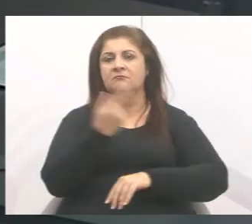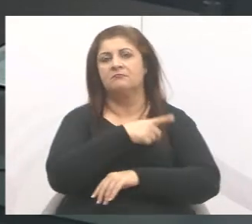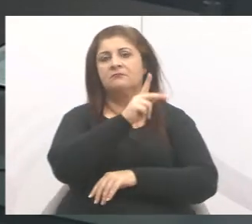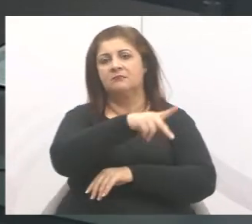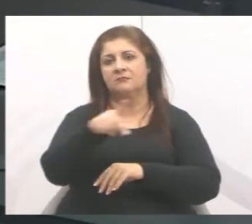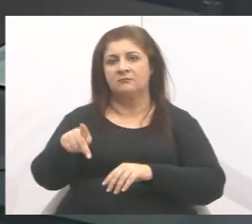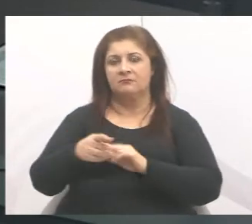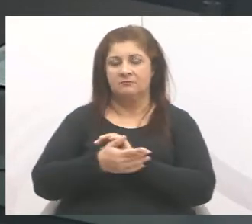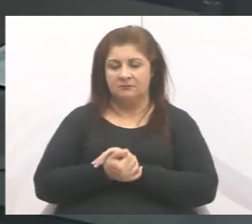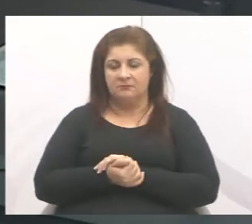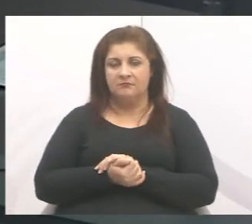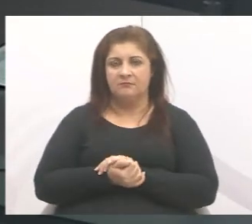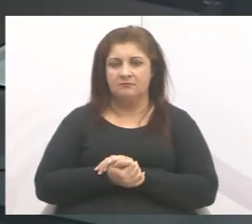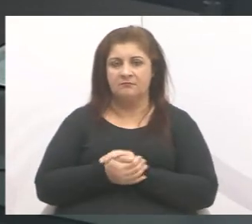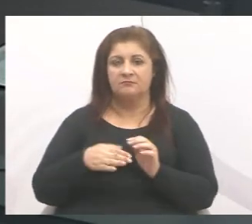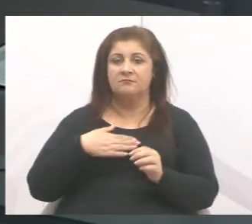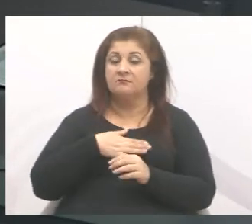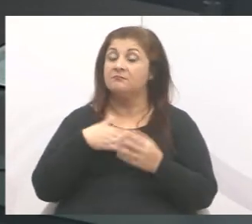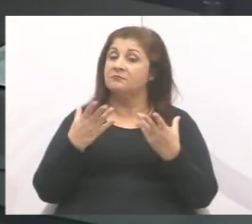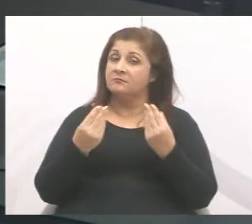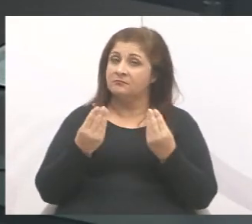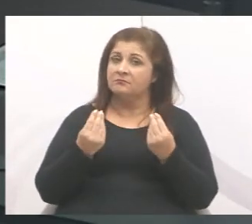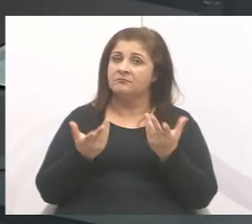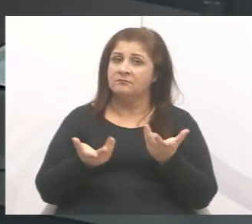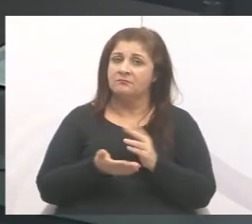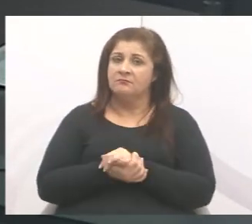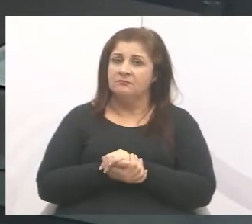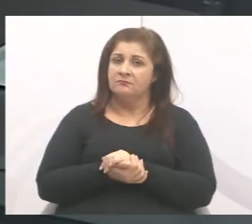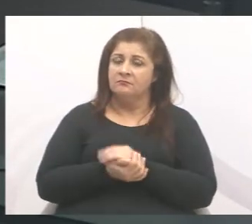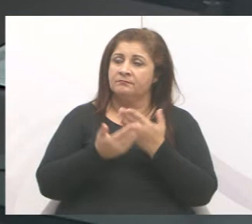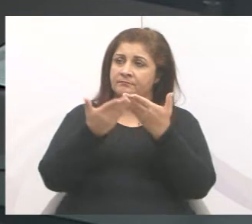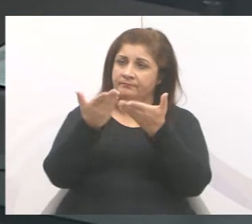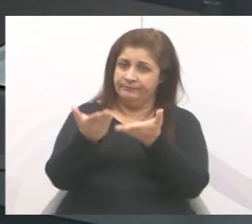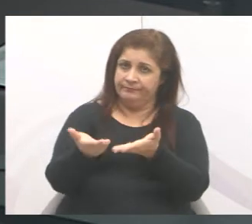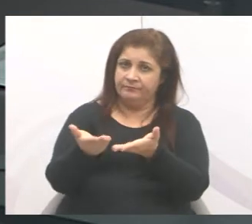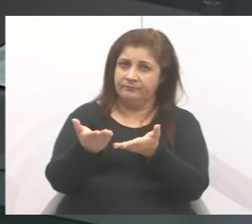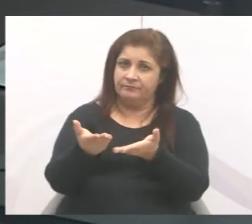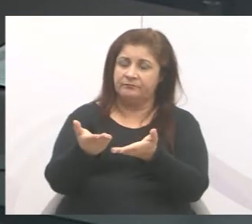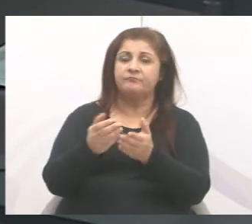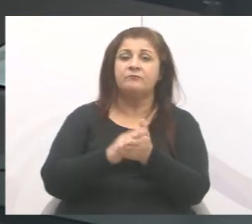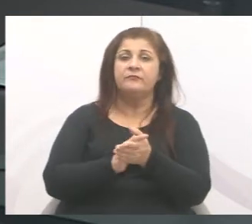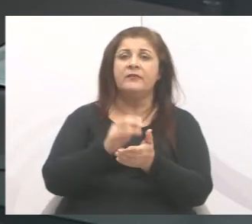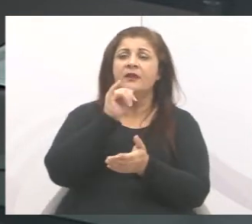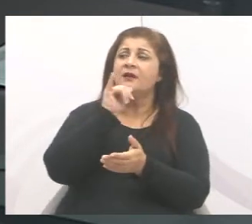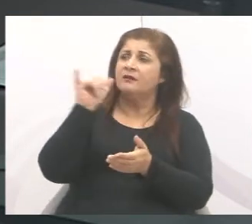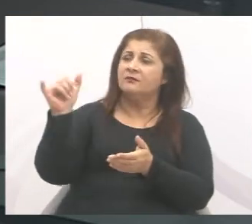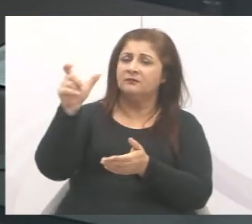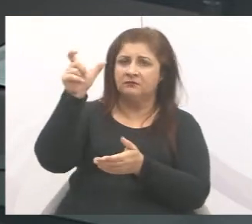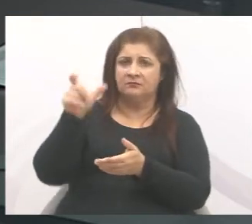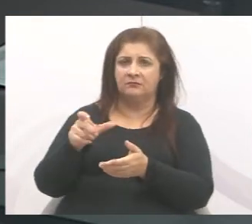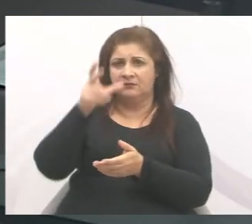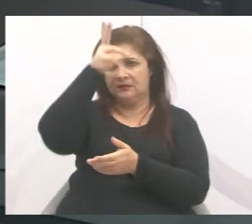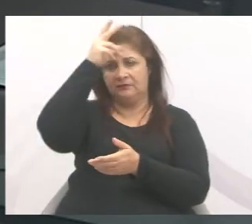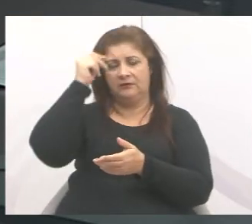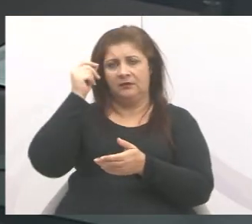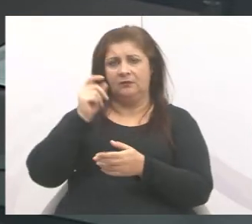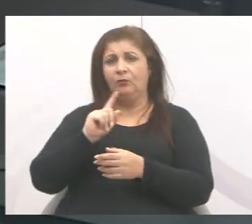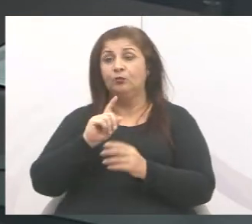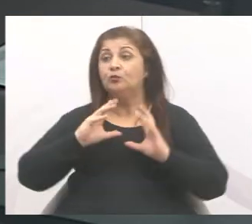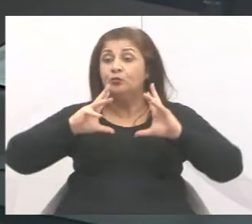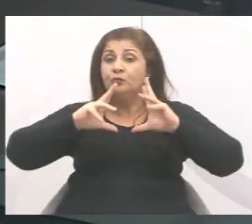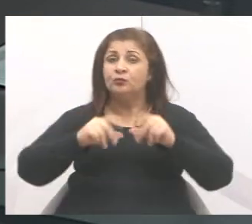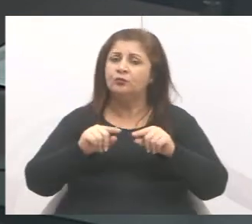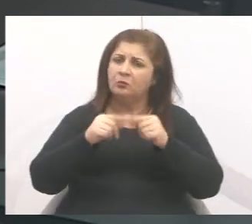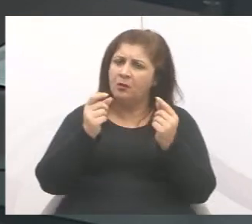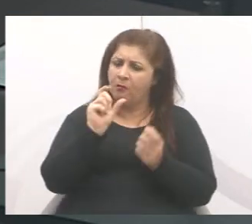municipal de educação e gostaria muito, né, que Vossa Excelência levasse até o prefeito, que se não todo esse recurso, mas